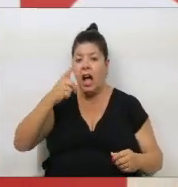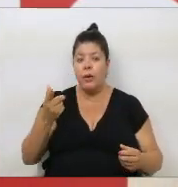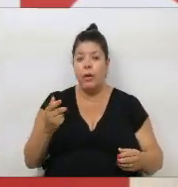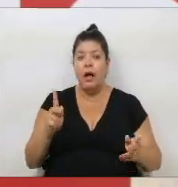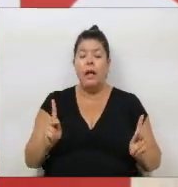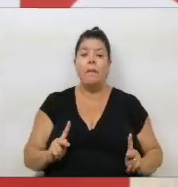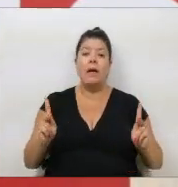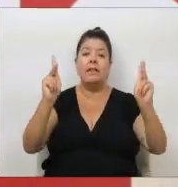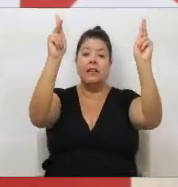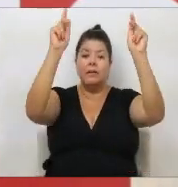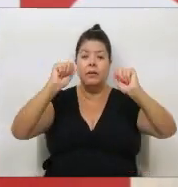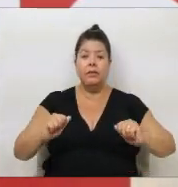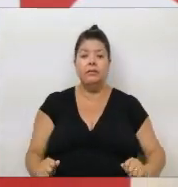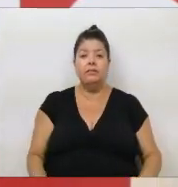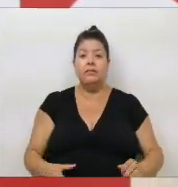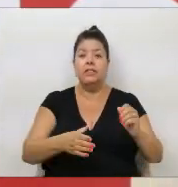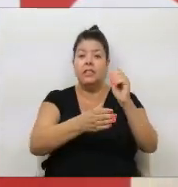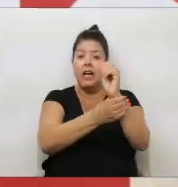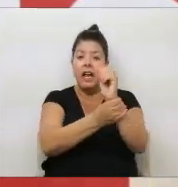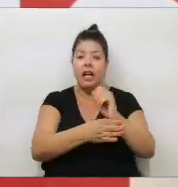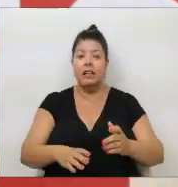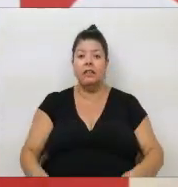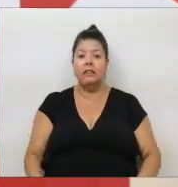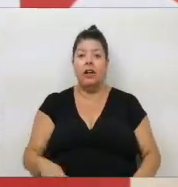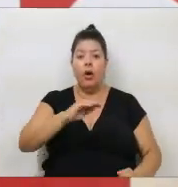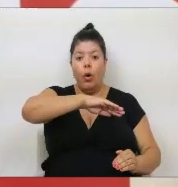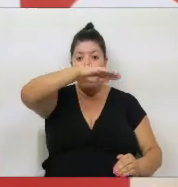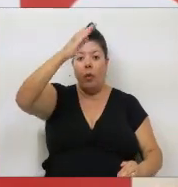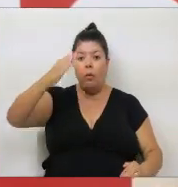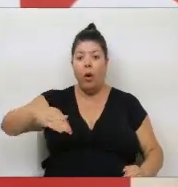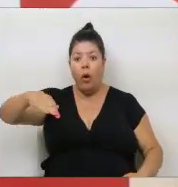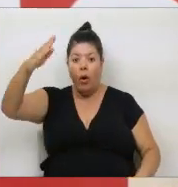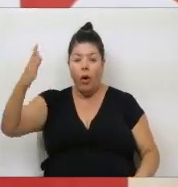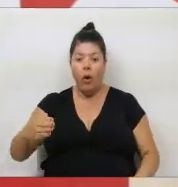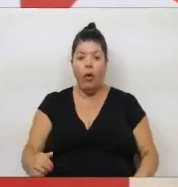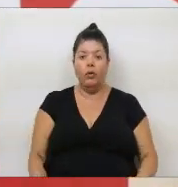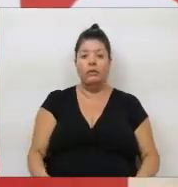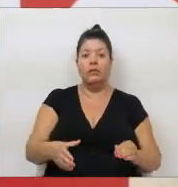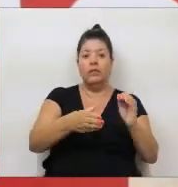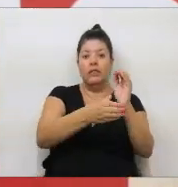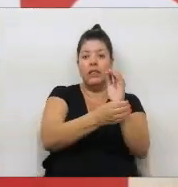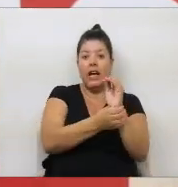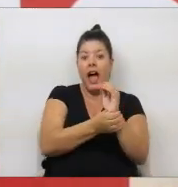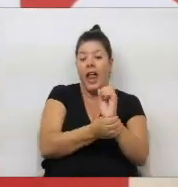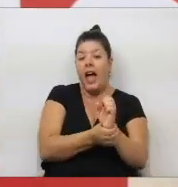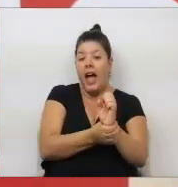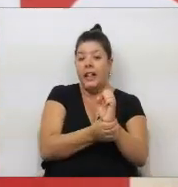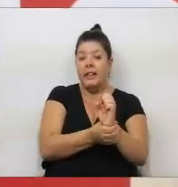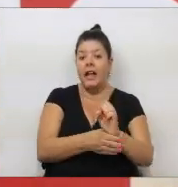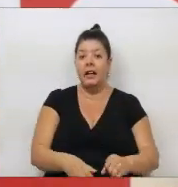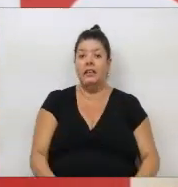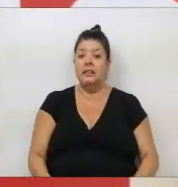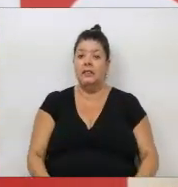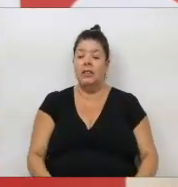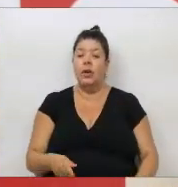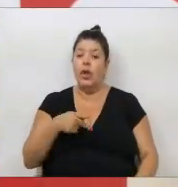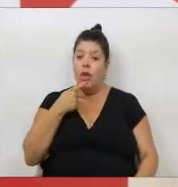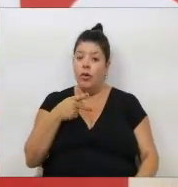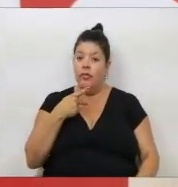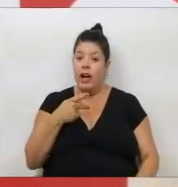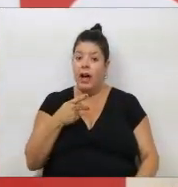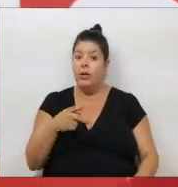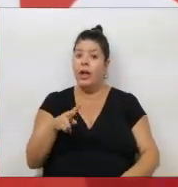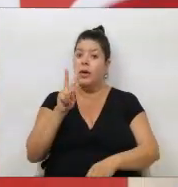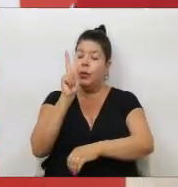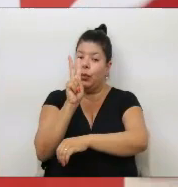Pais Leme, que garanta o Morro da Antena, que garanta a Lagoa... Garanta, quando eu digo, é